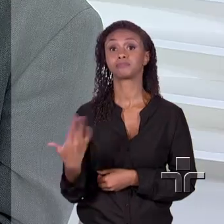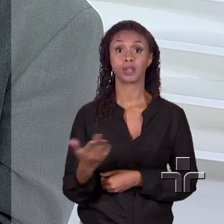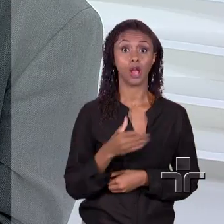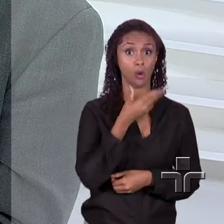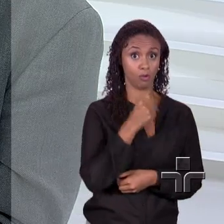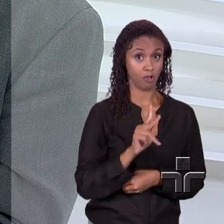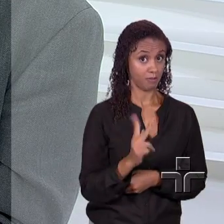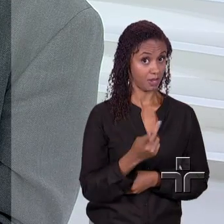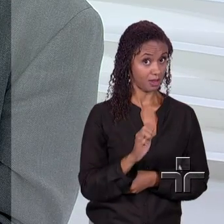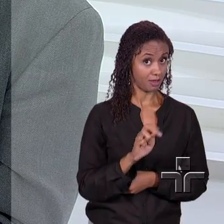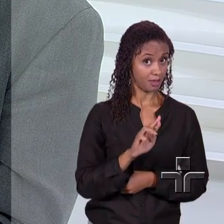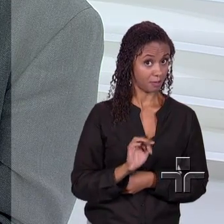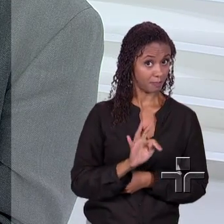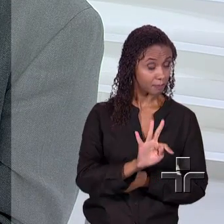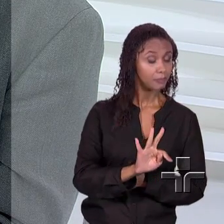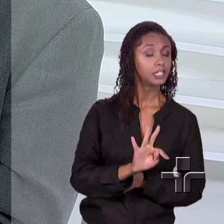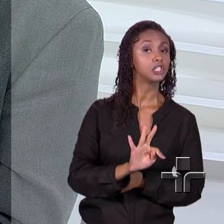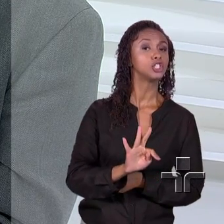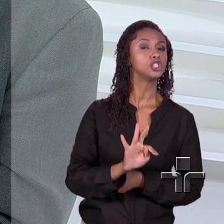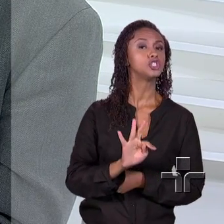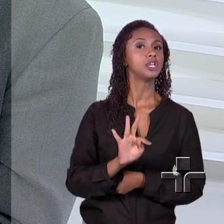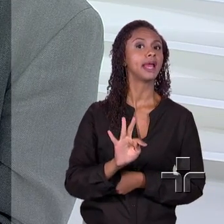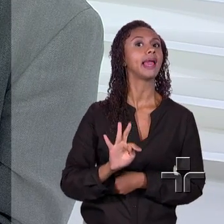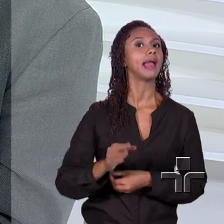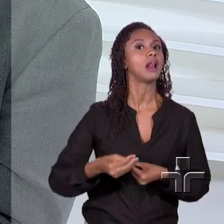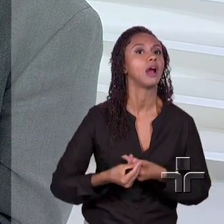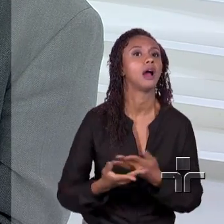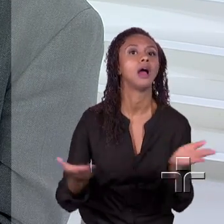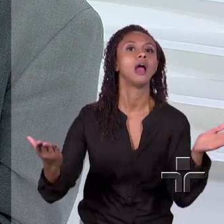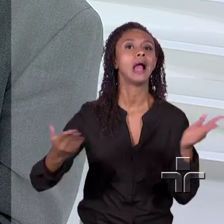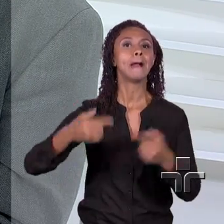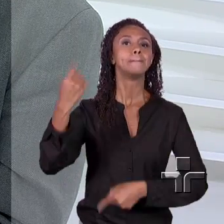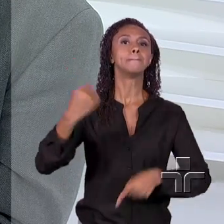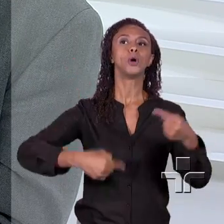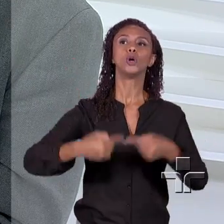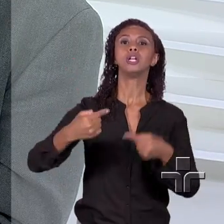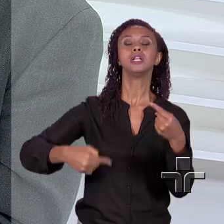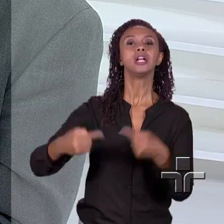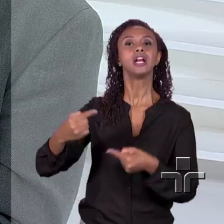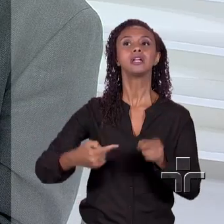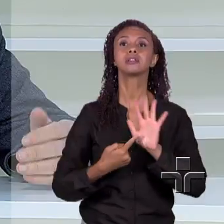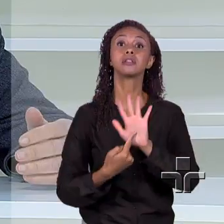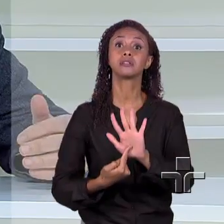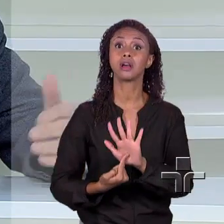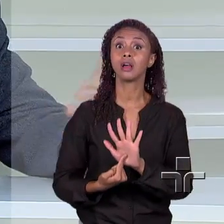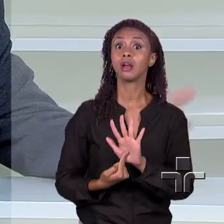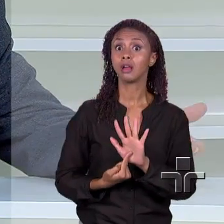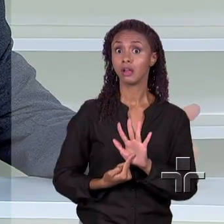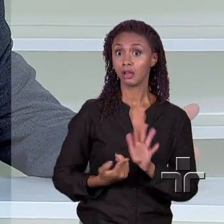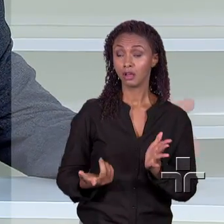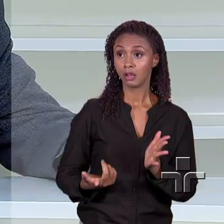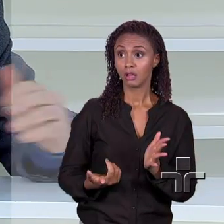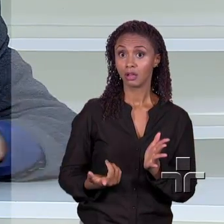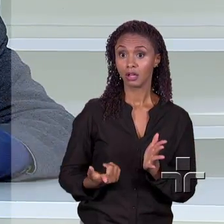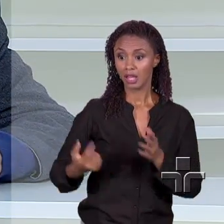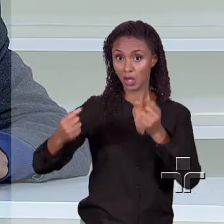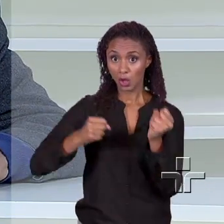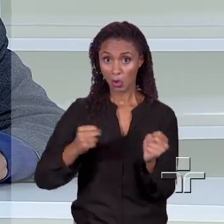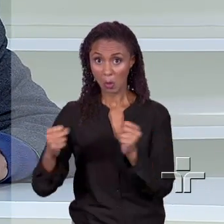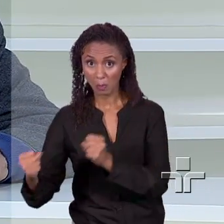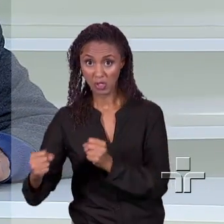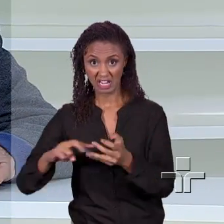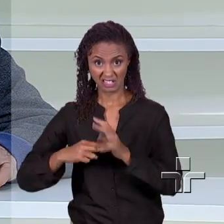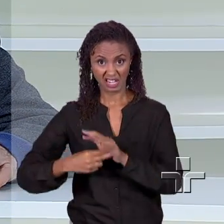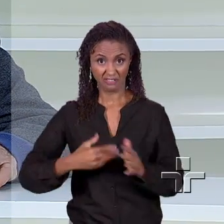deu uma contribuição para politizar essas questões e mostrar que o poder não se resume ao aparelho de Estado, está presente